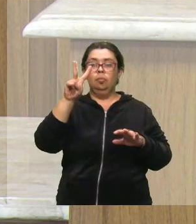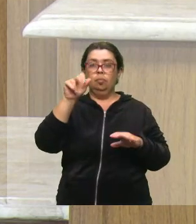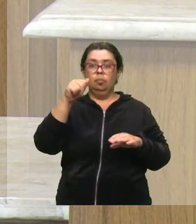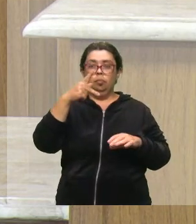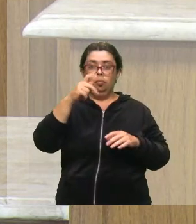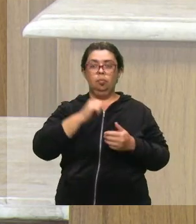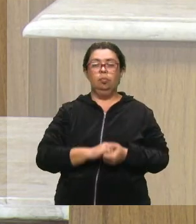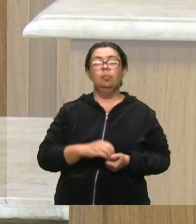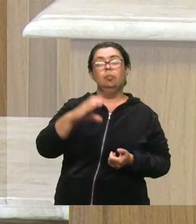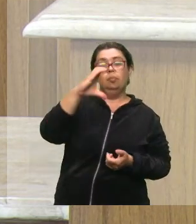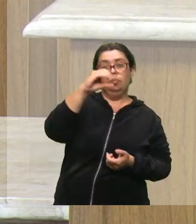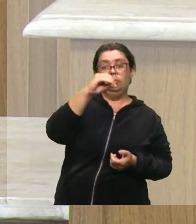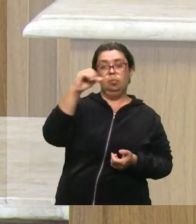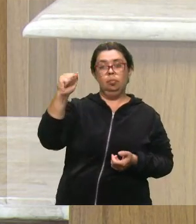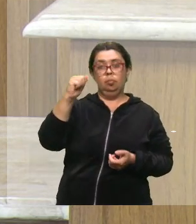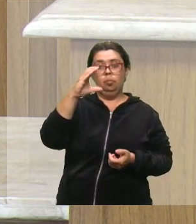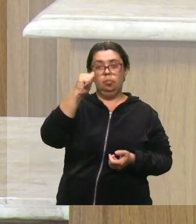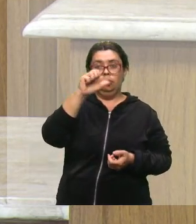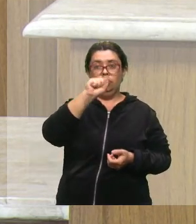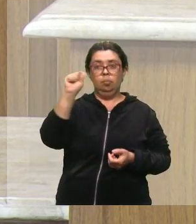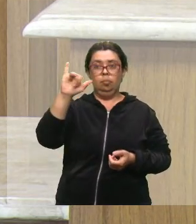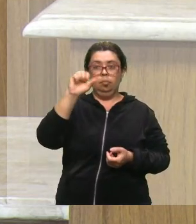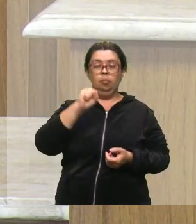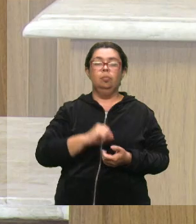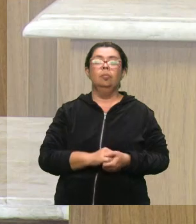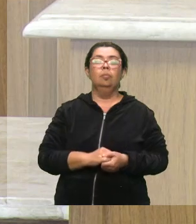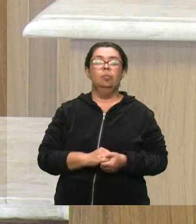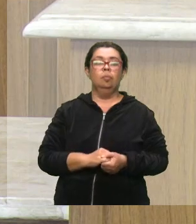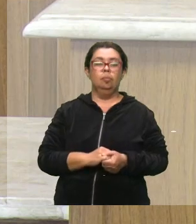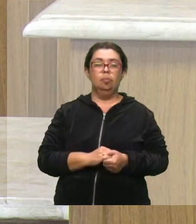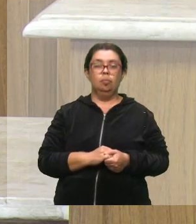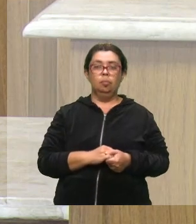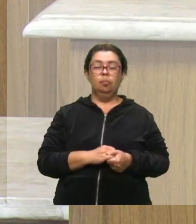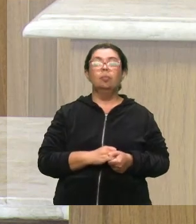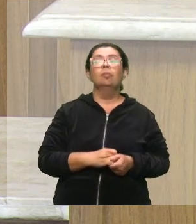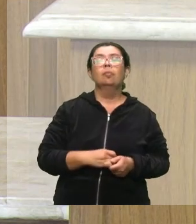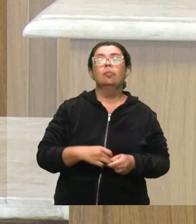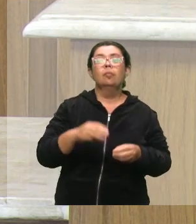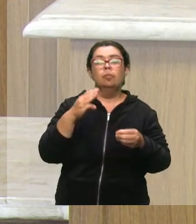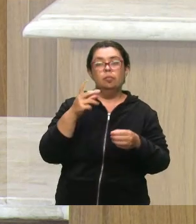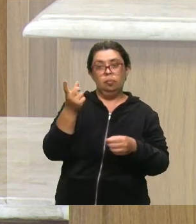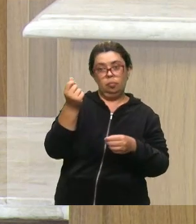e cocacis. Encargos gerais do município,